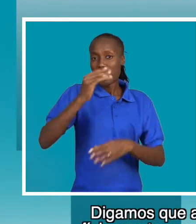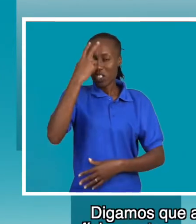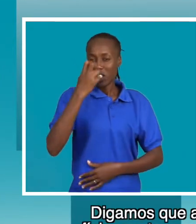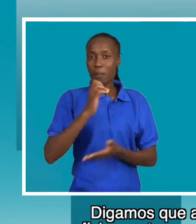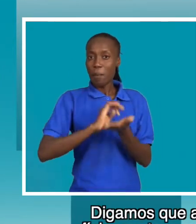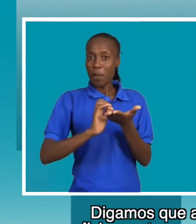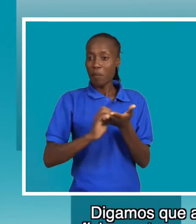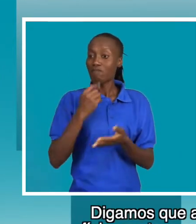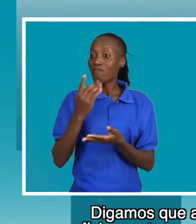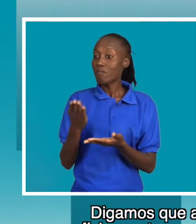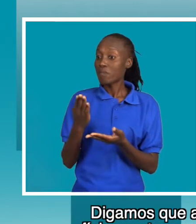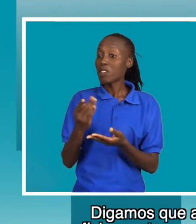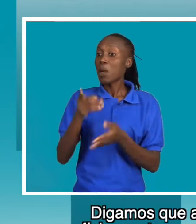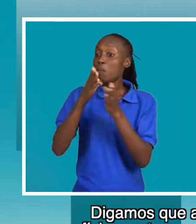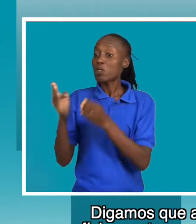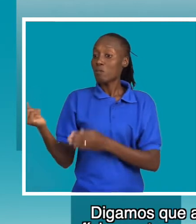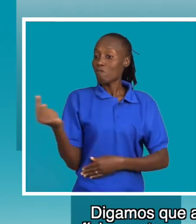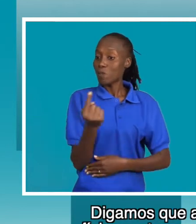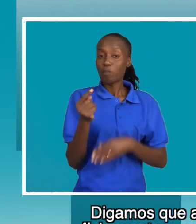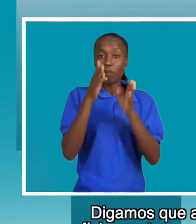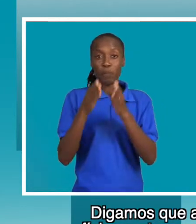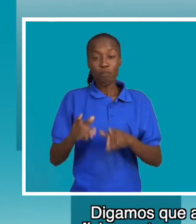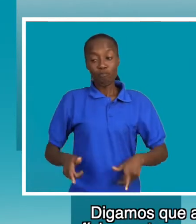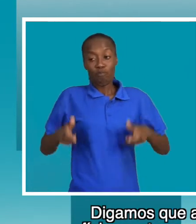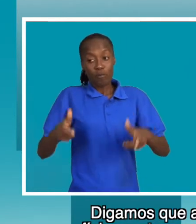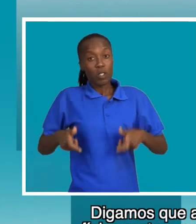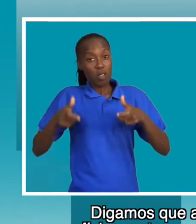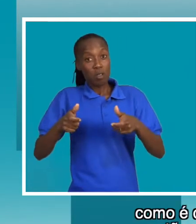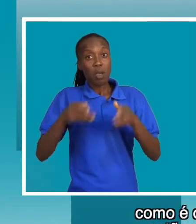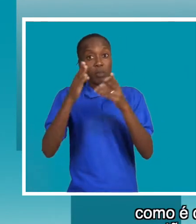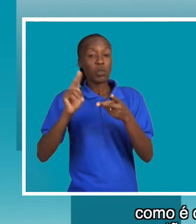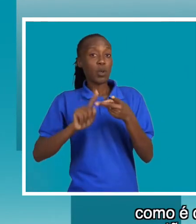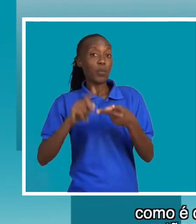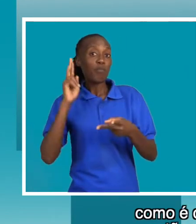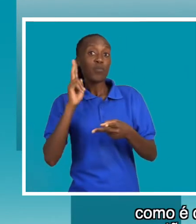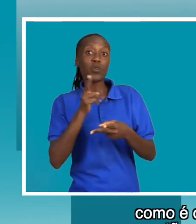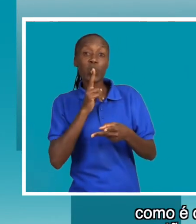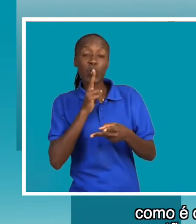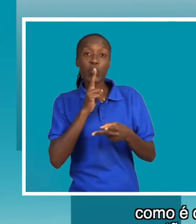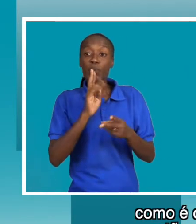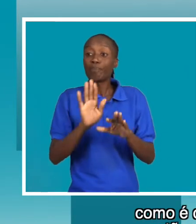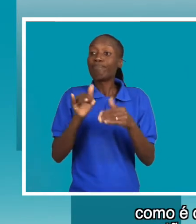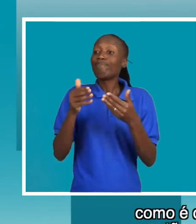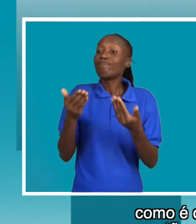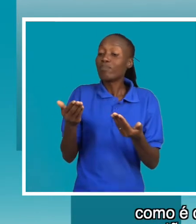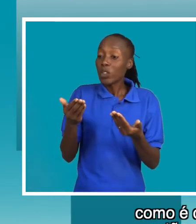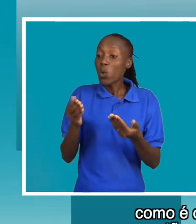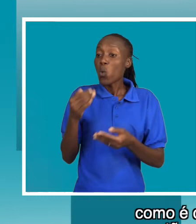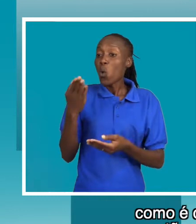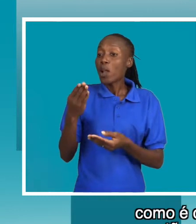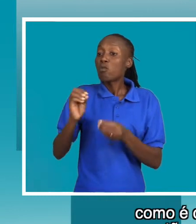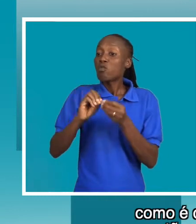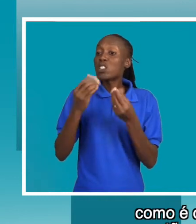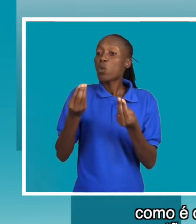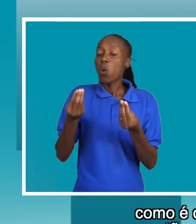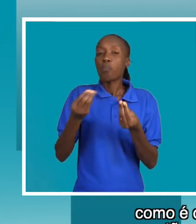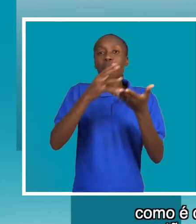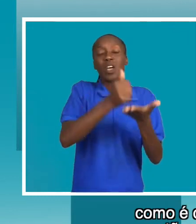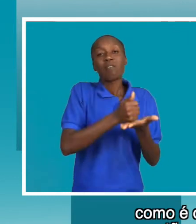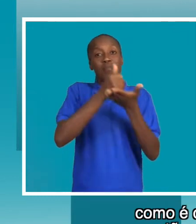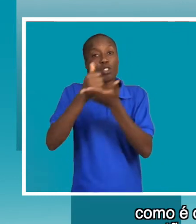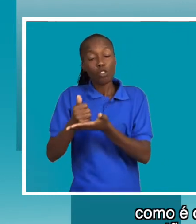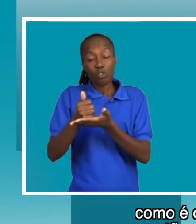aparece uma pessoa com deficiência físico-motor, uma pessoa com deficiência auditiva. Qual é o atendimento que existe? O pessoal